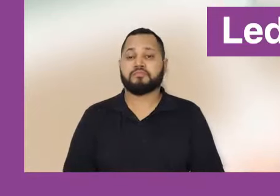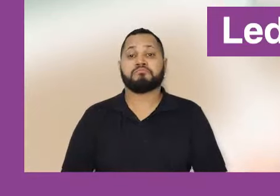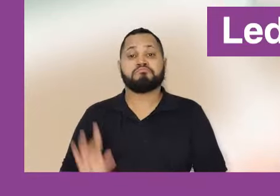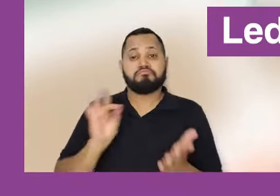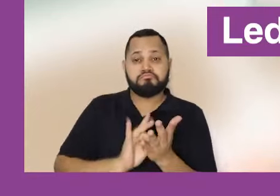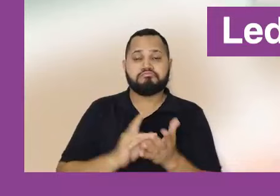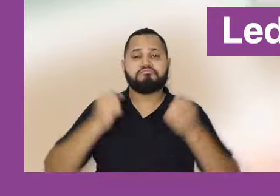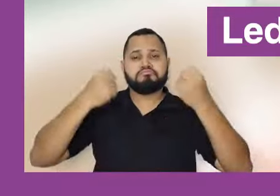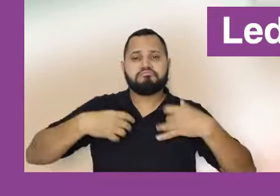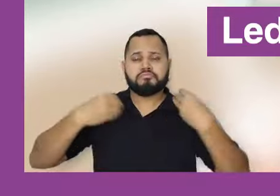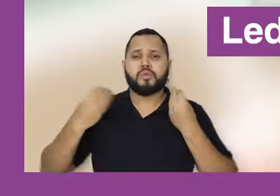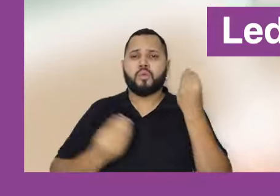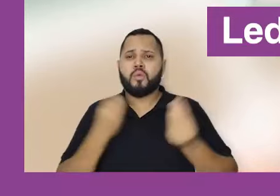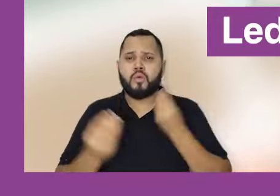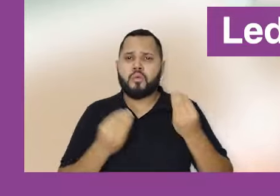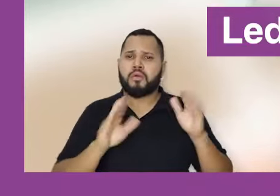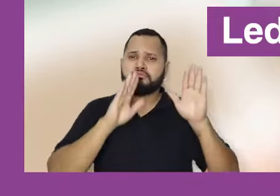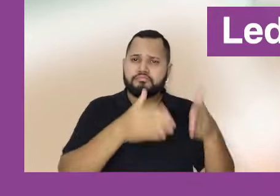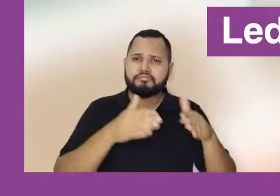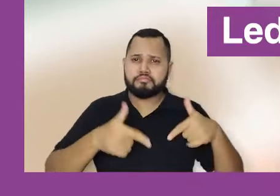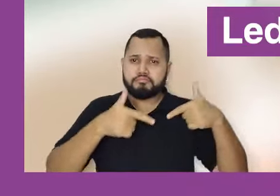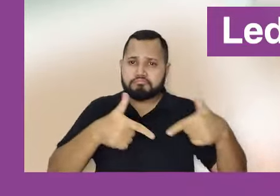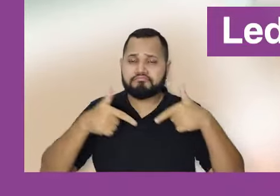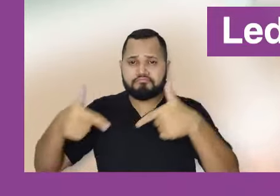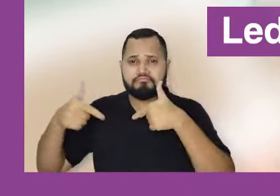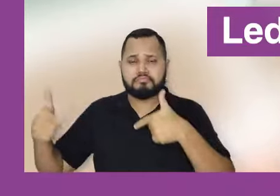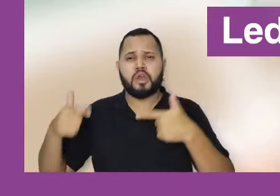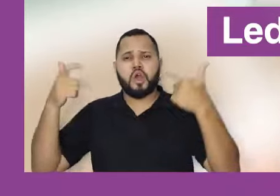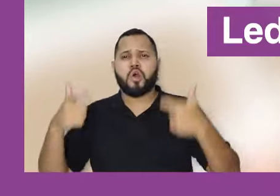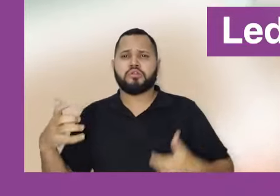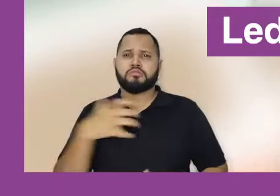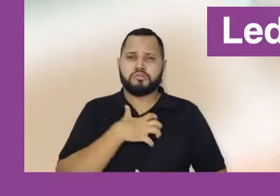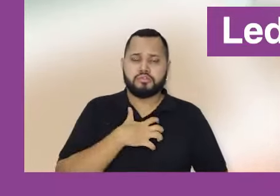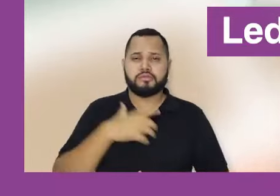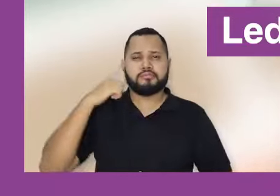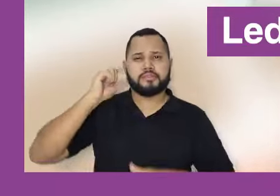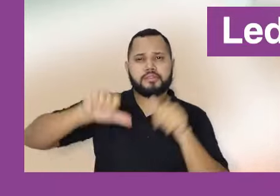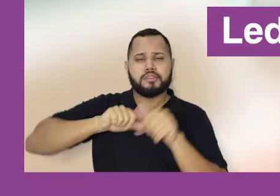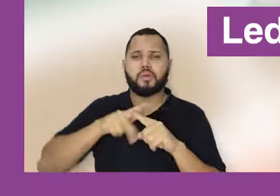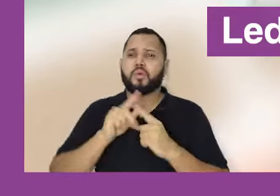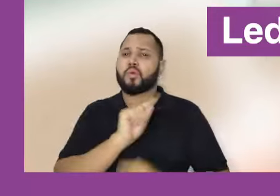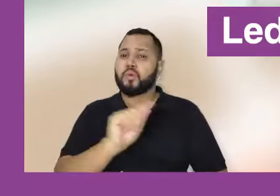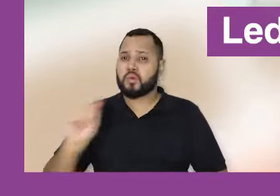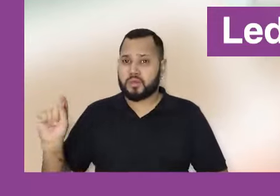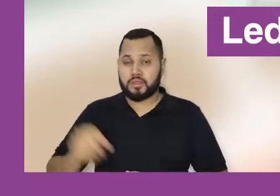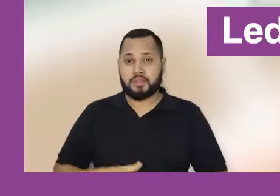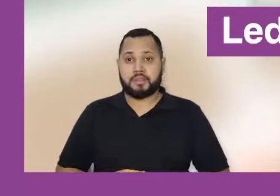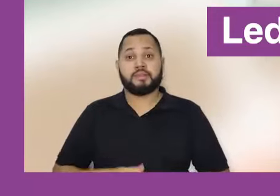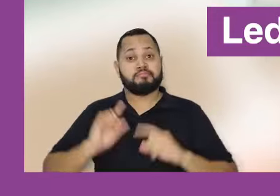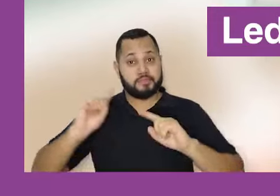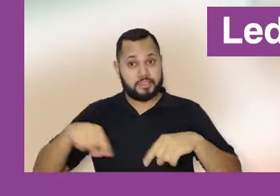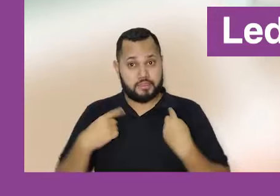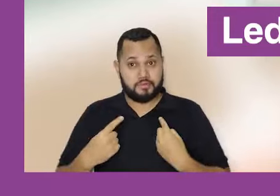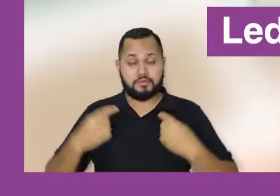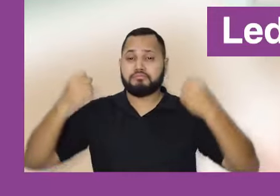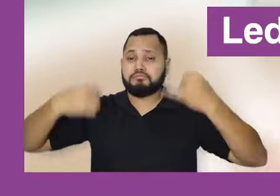Dani somando já com que você trouxe então a gente fala em indústria 4.0 a gente tá falando de processos de velocidade